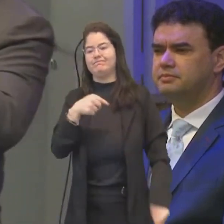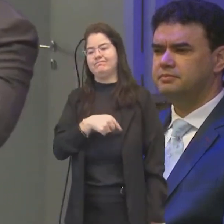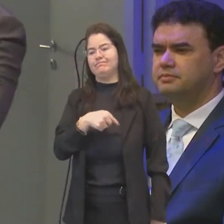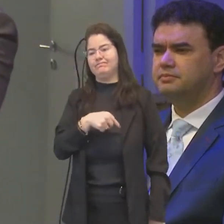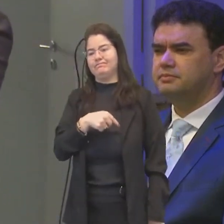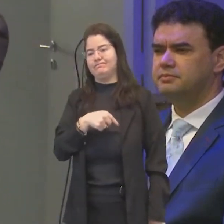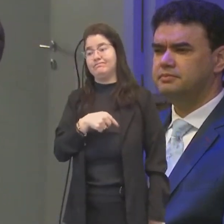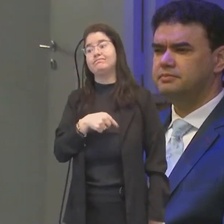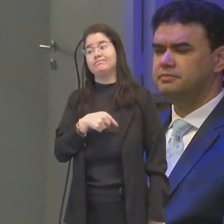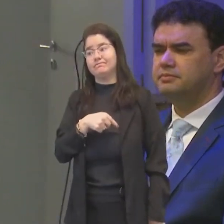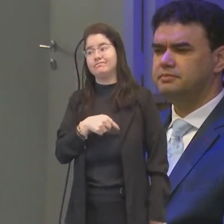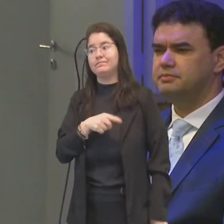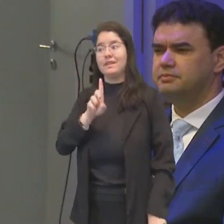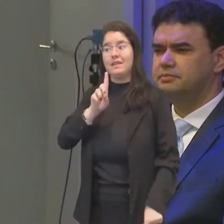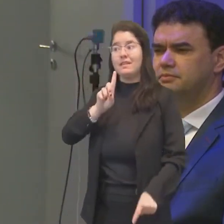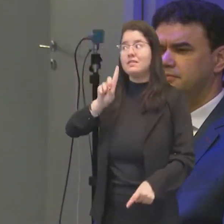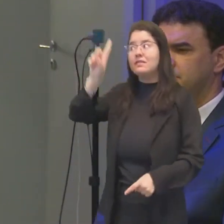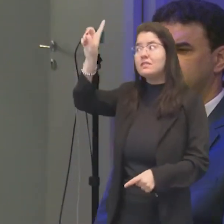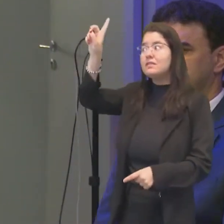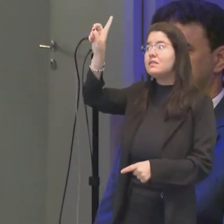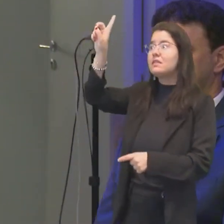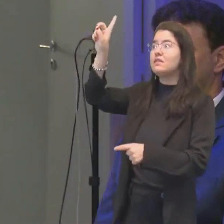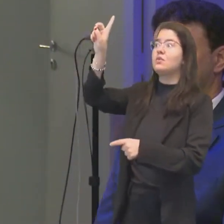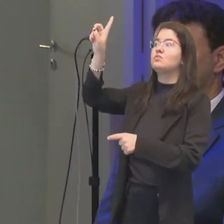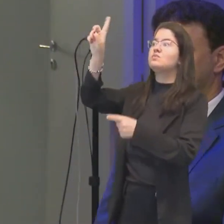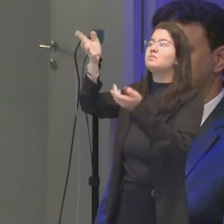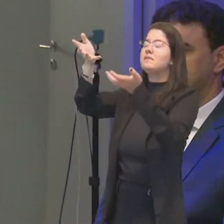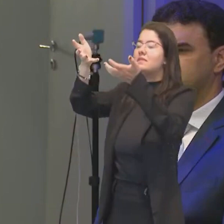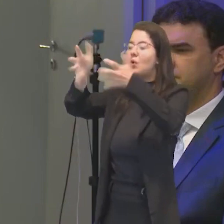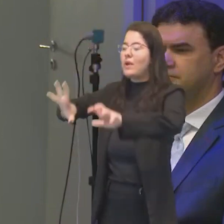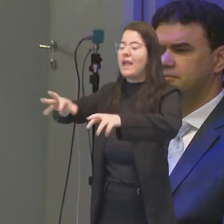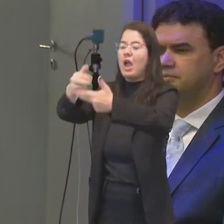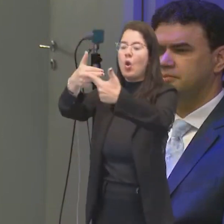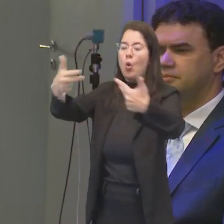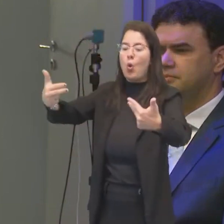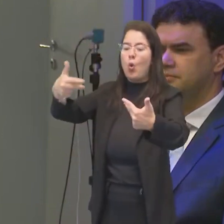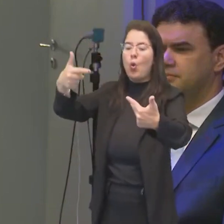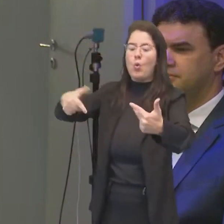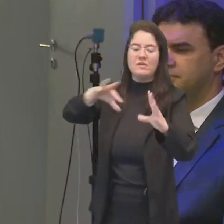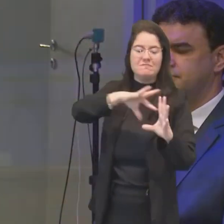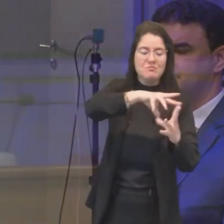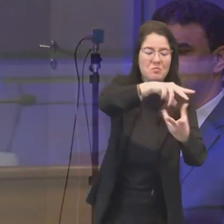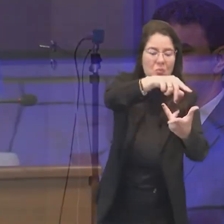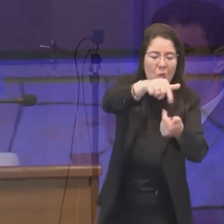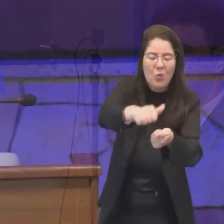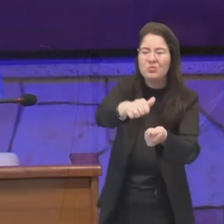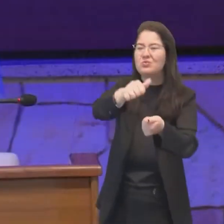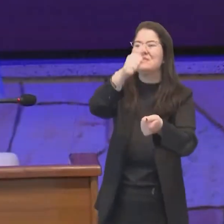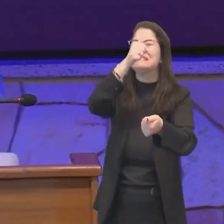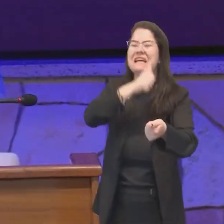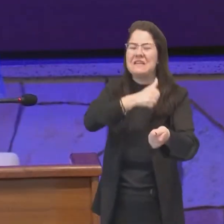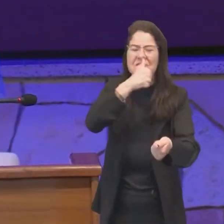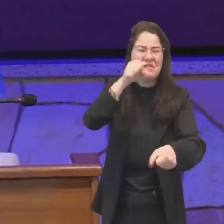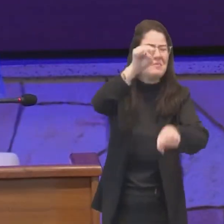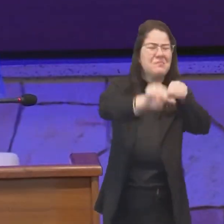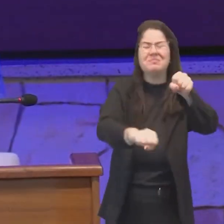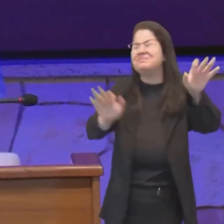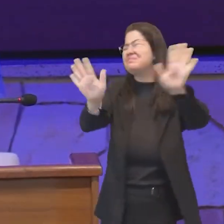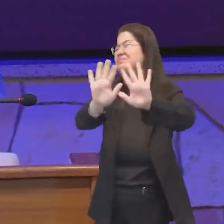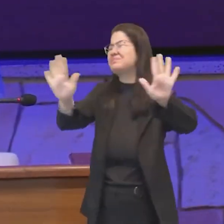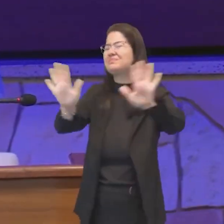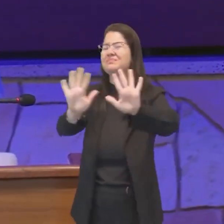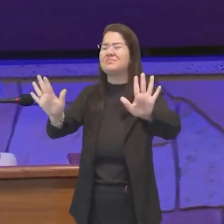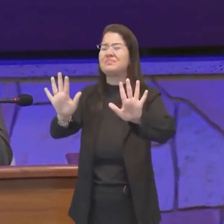Deus aceita não é o que está lá do lado de fora, no ambiente do sacrifício, mas é o que está aqui dentro. E o que o profeta fala